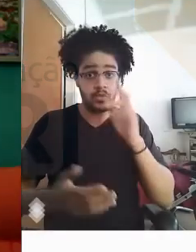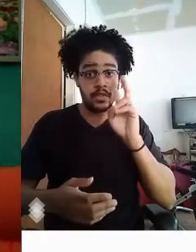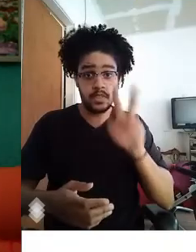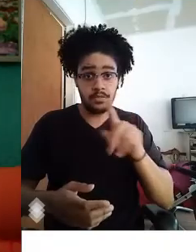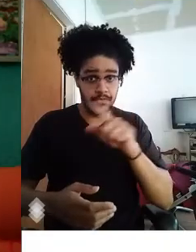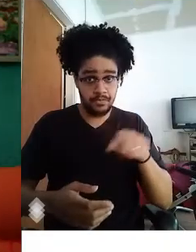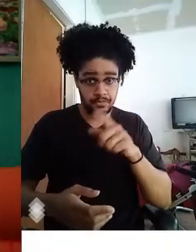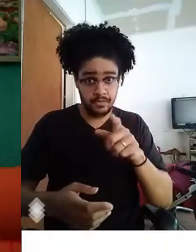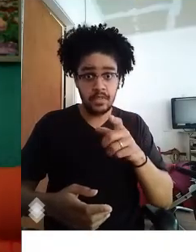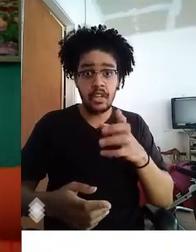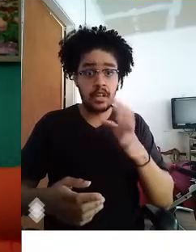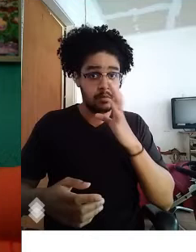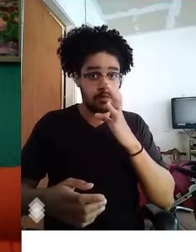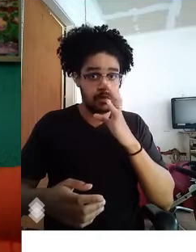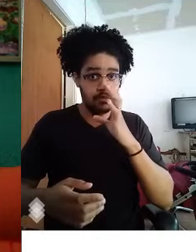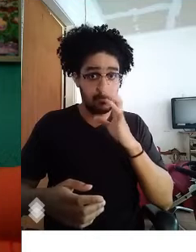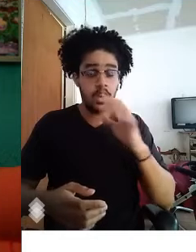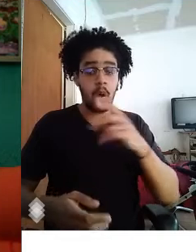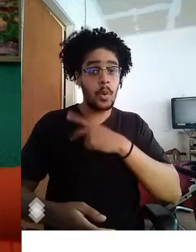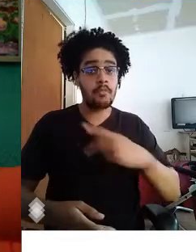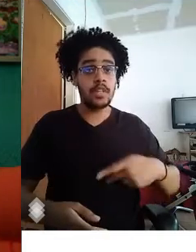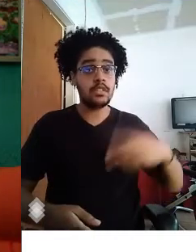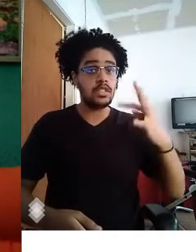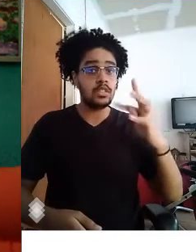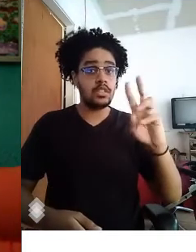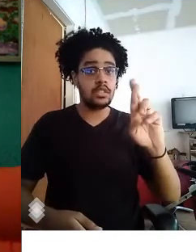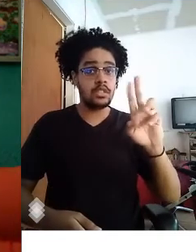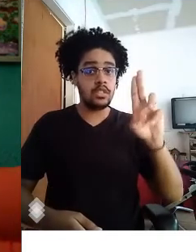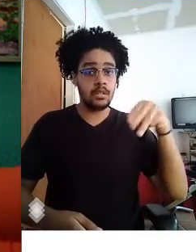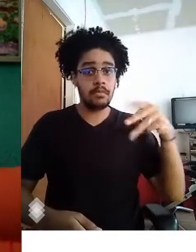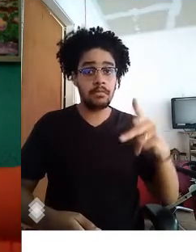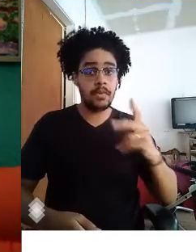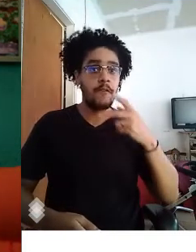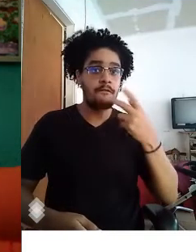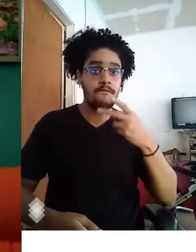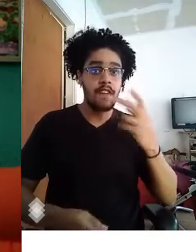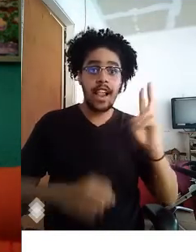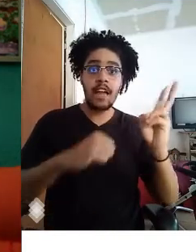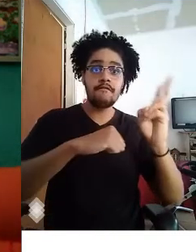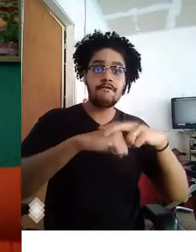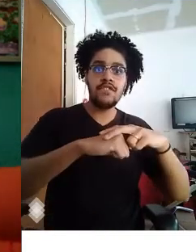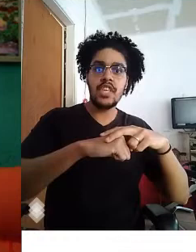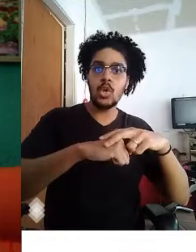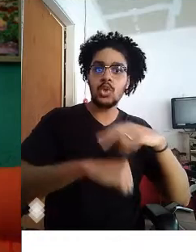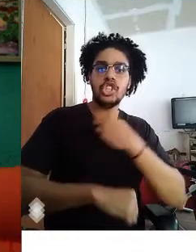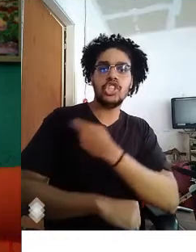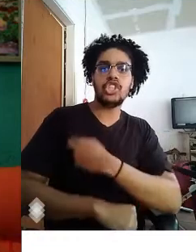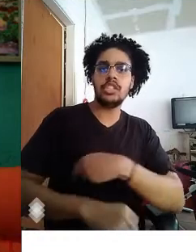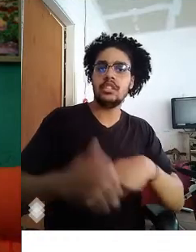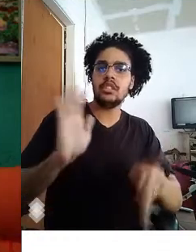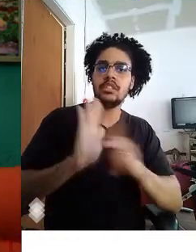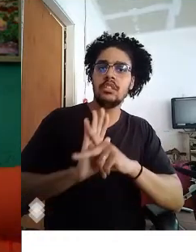Vocês puderam observar que o presidente Donald Trump fala em vírus chinês e ataca de